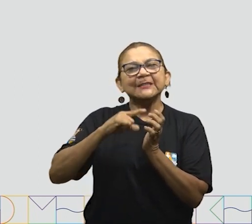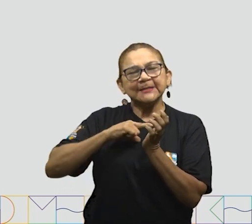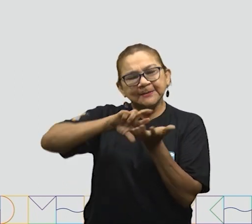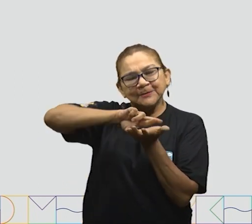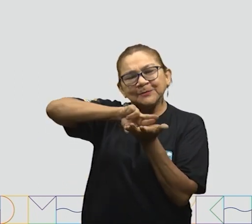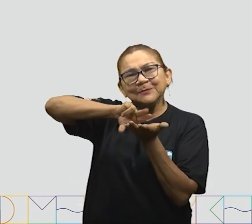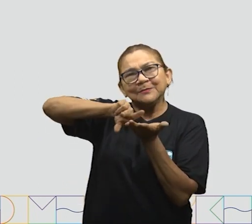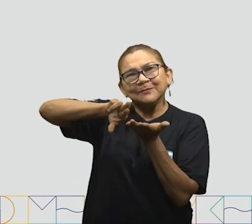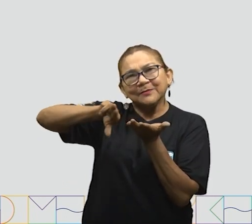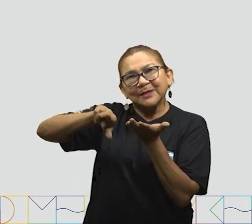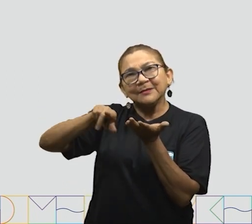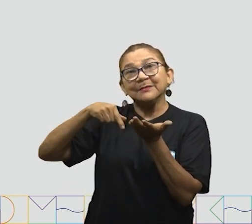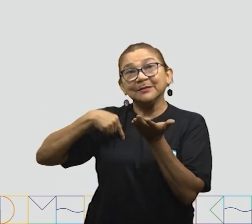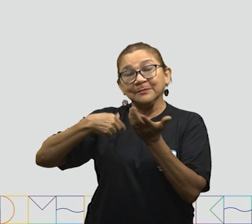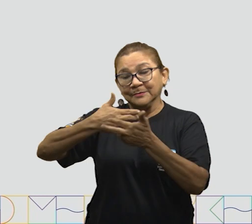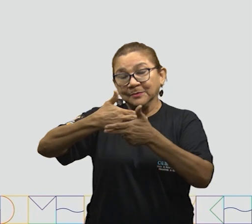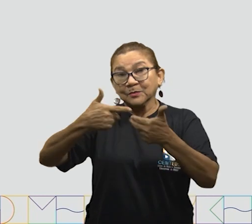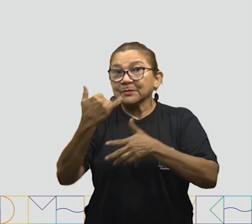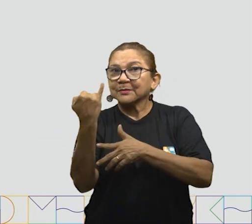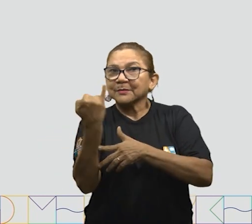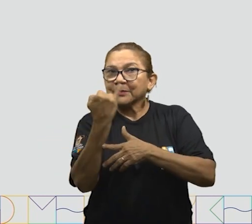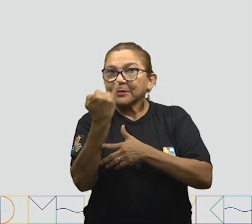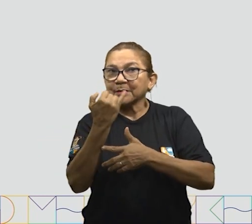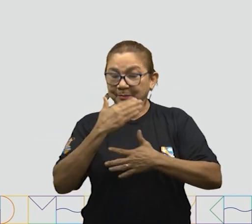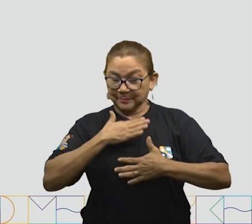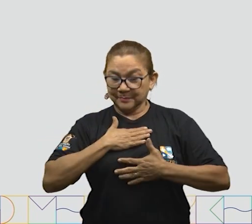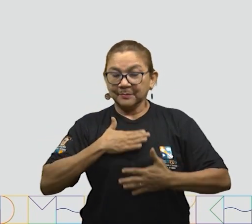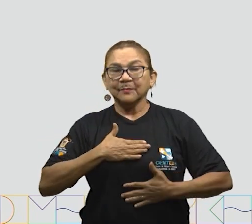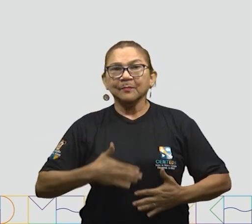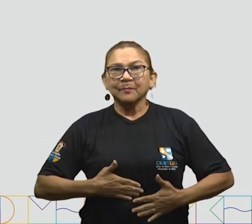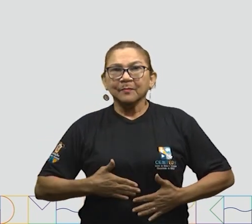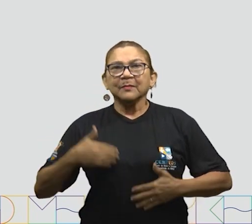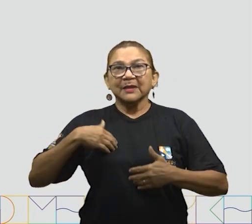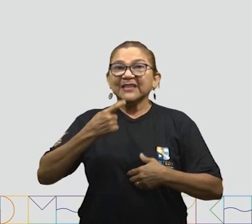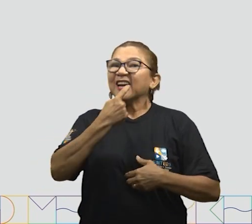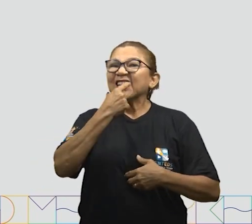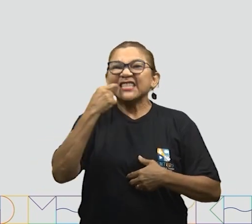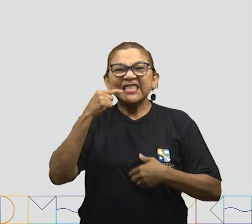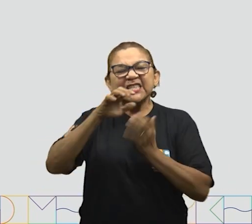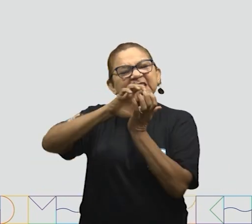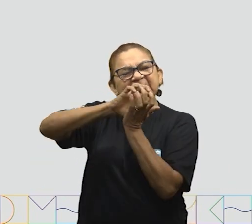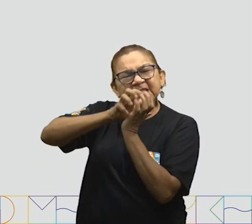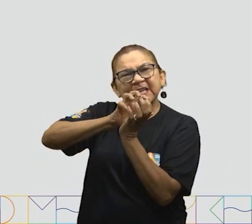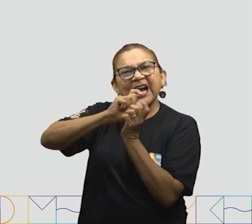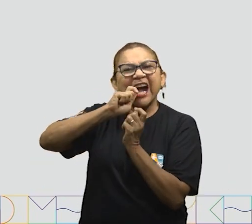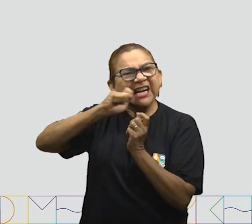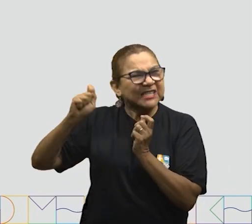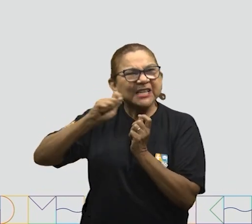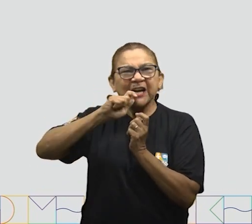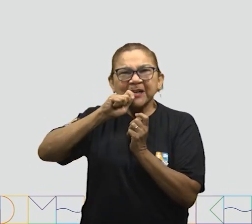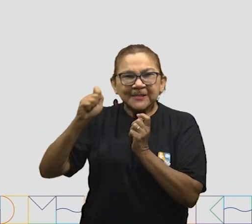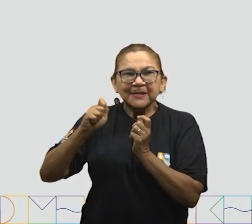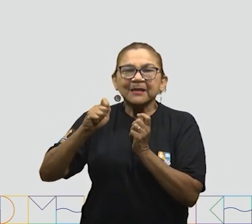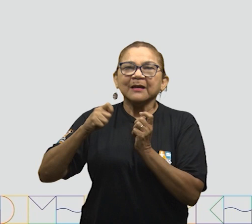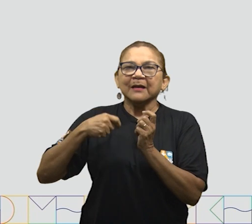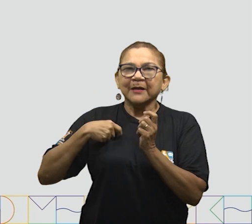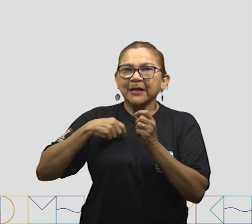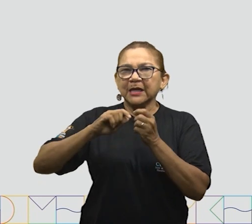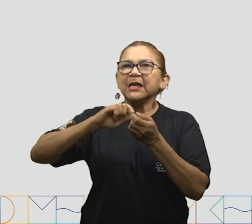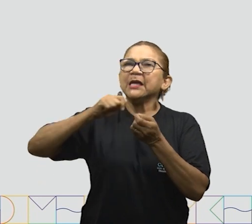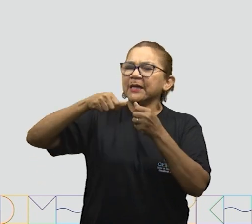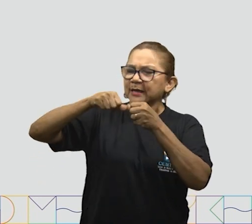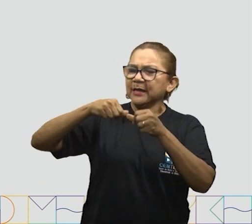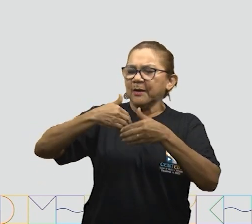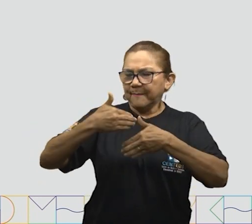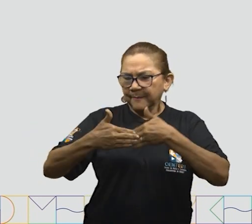substâncias químicas. Os dentes são responsáveis por triturar, amassar e cortar os alimentos.